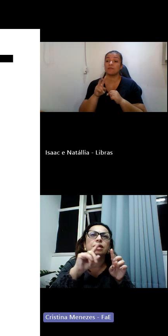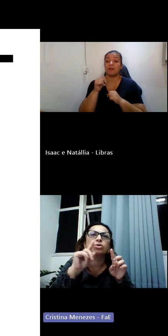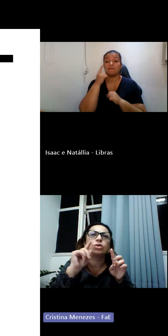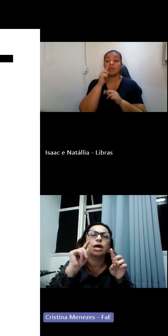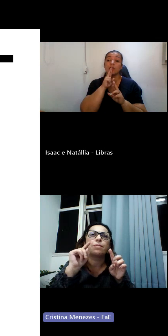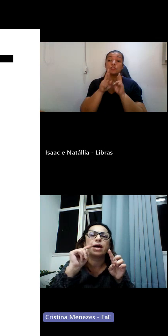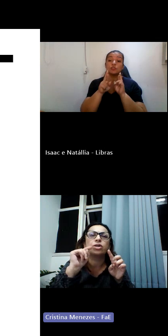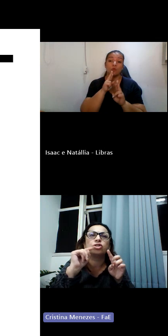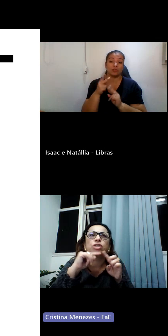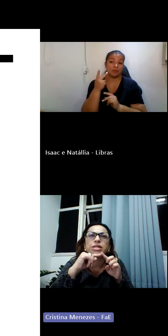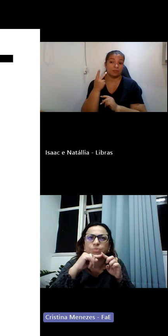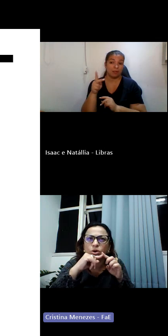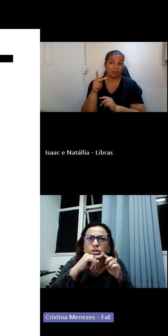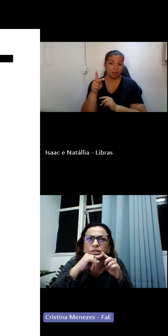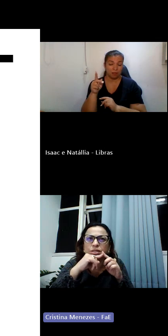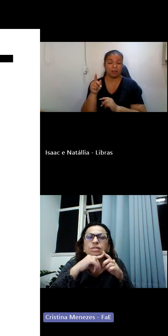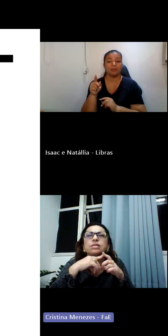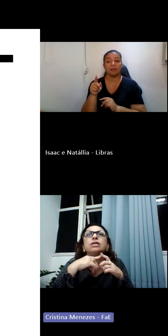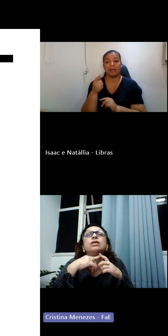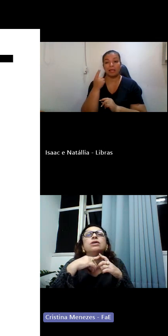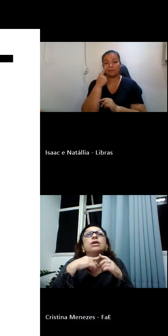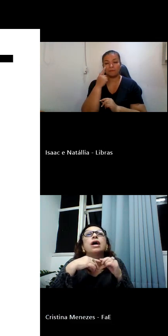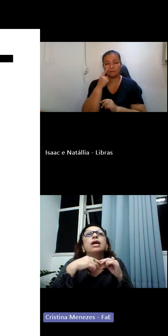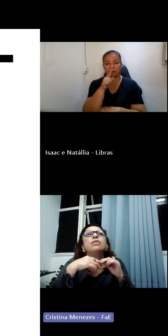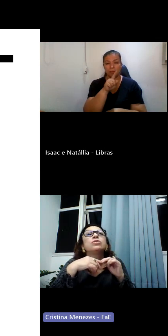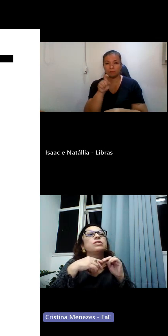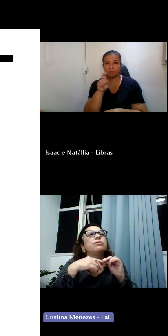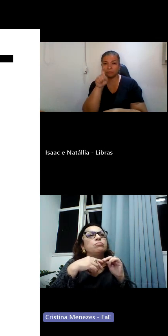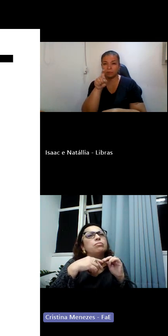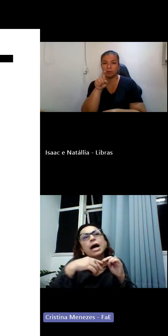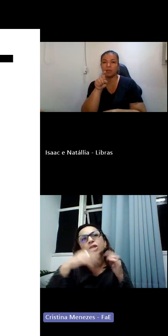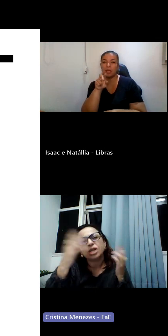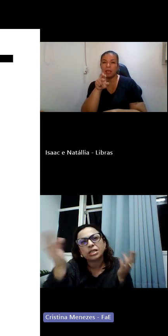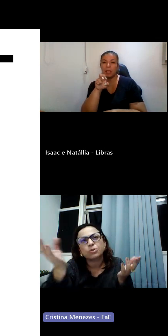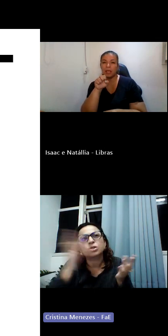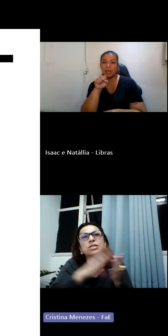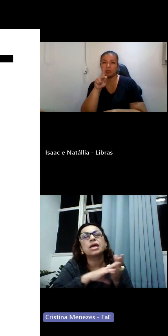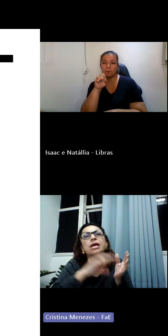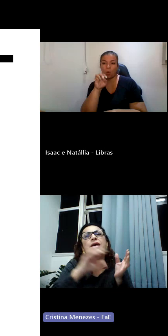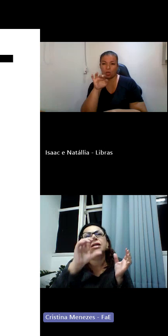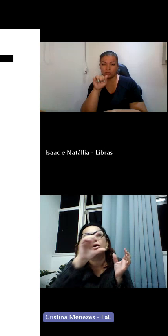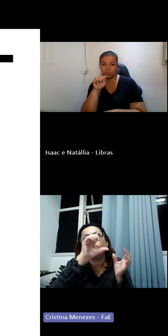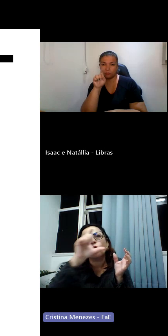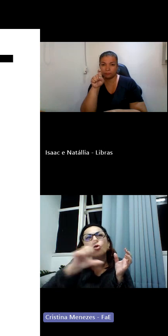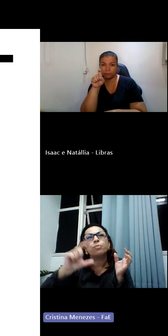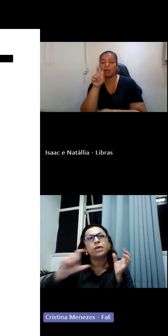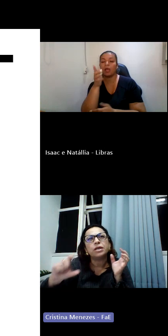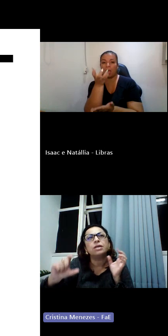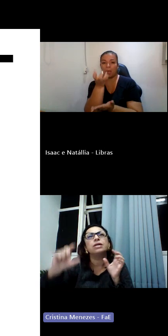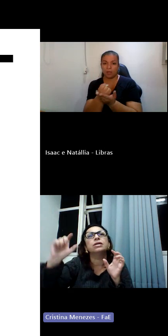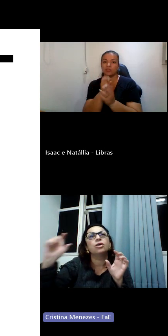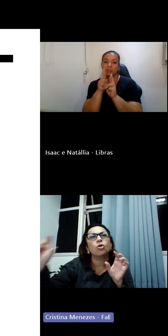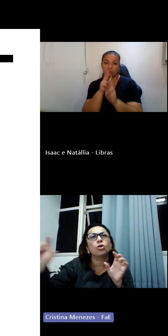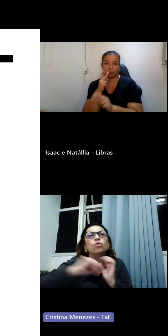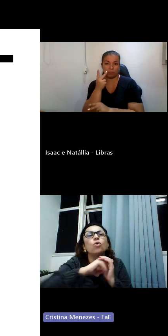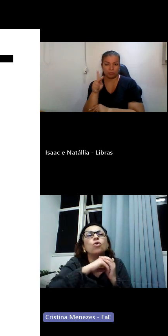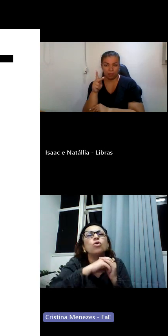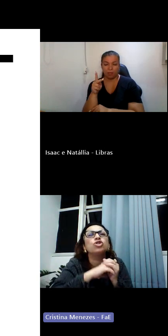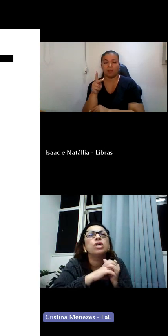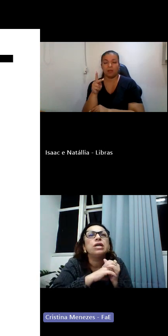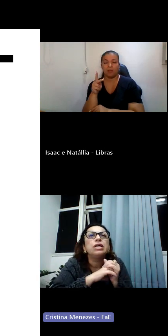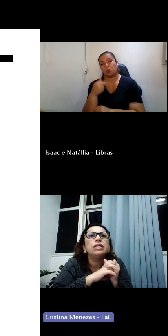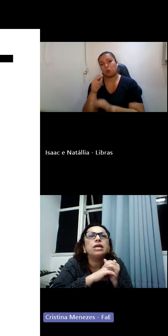dela, entrando lá na parte de respostas. Aí você baixa as respostas dela, ou copia e cola